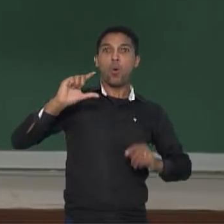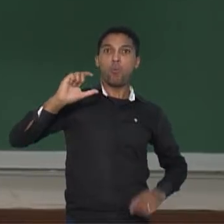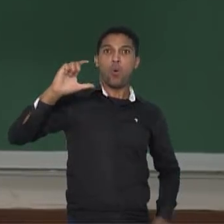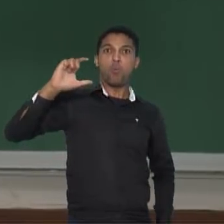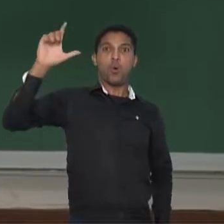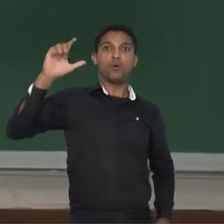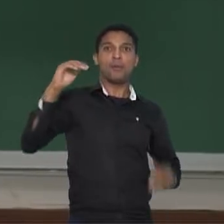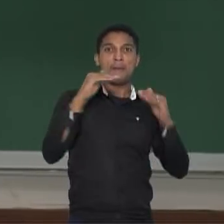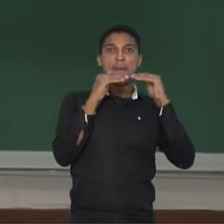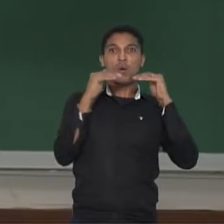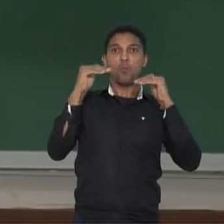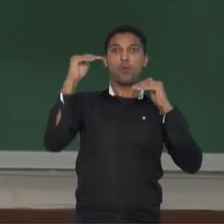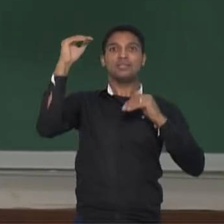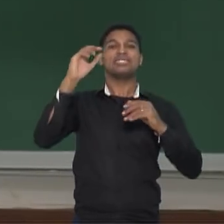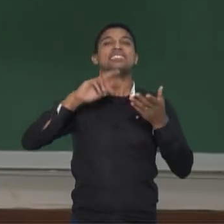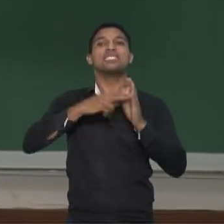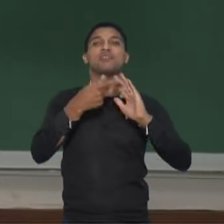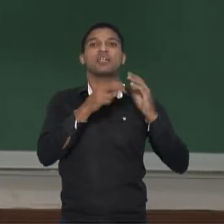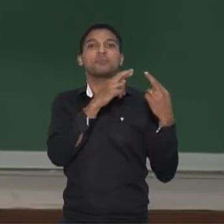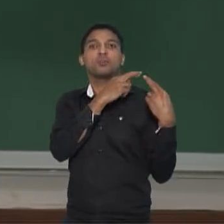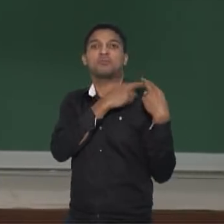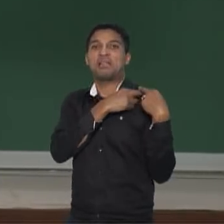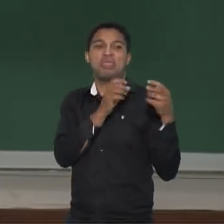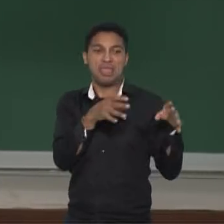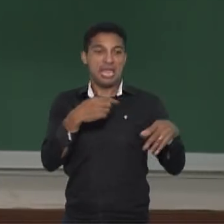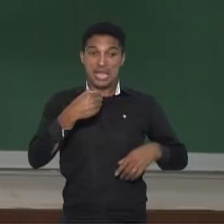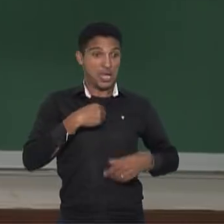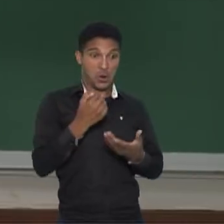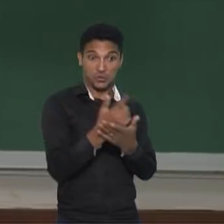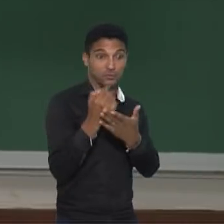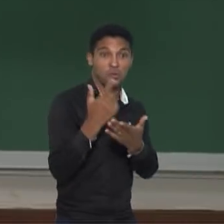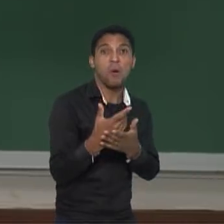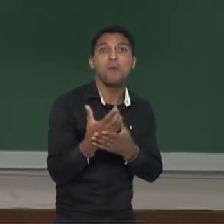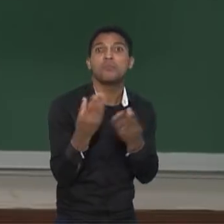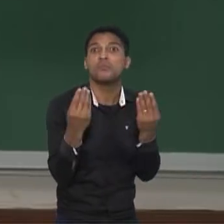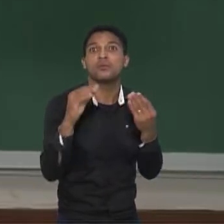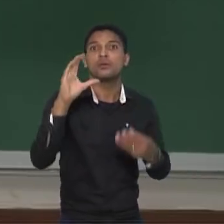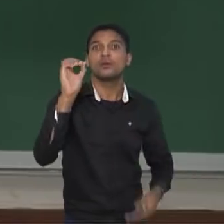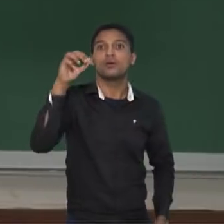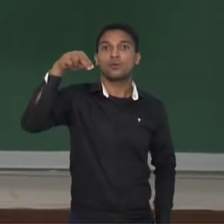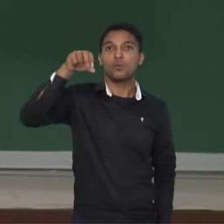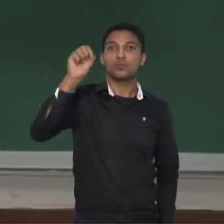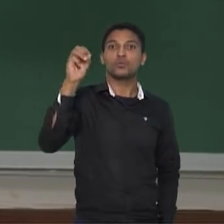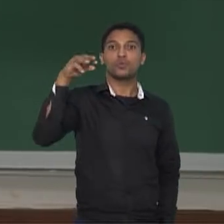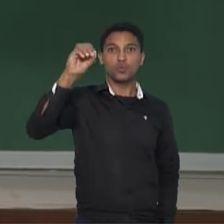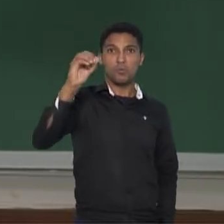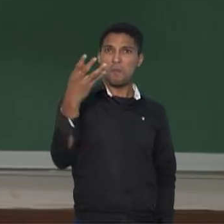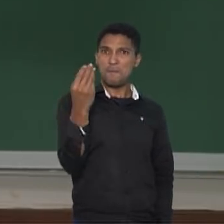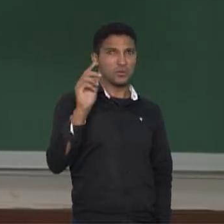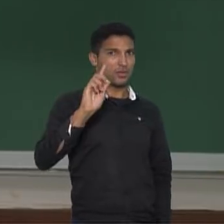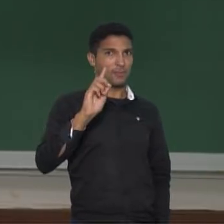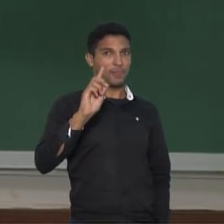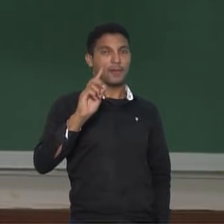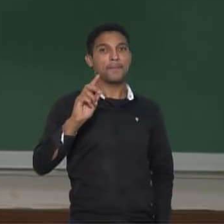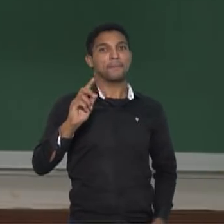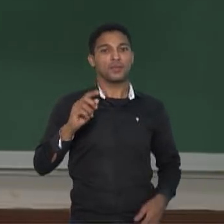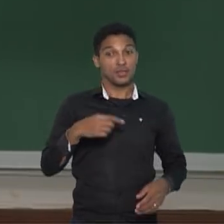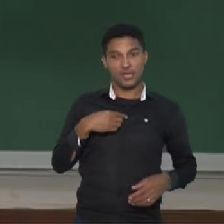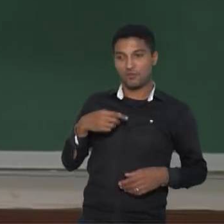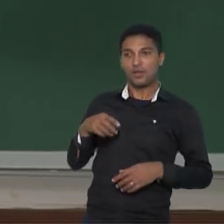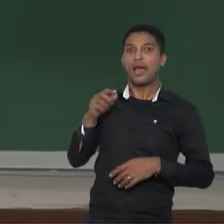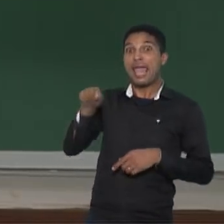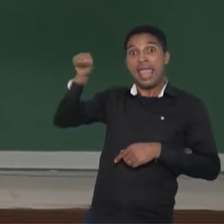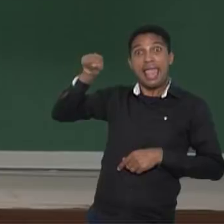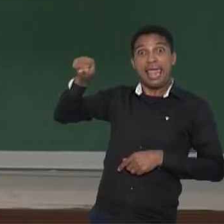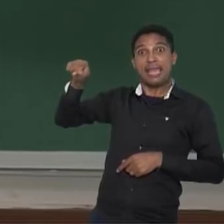a sua responsabilidade de lado, né? Não sou eu quem consumo demais, então eu posso continuar nesse ritmo. Tem gente que consome mais do que eu